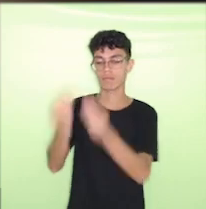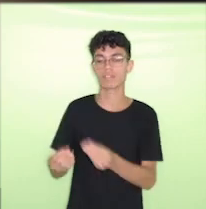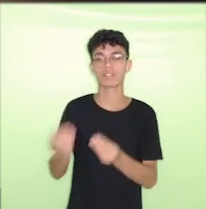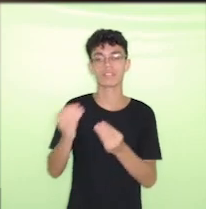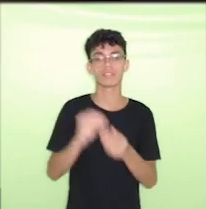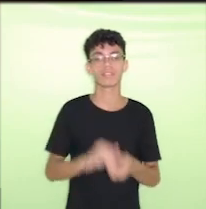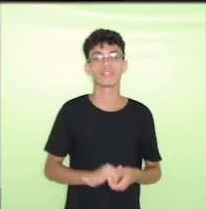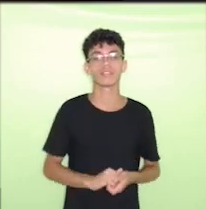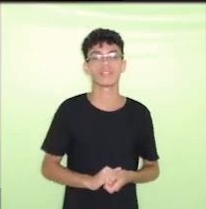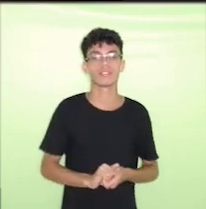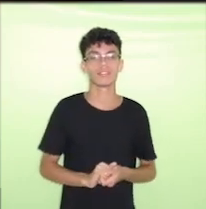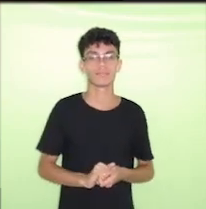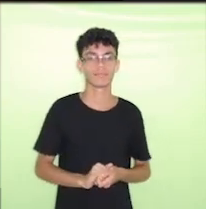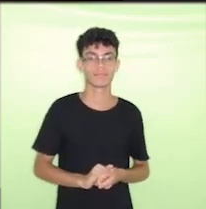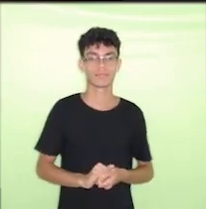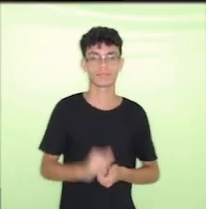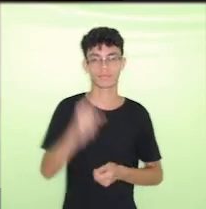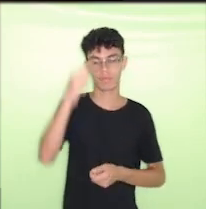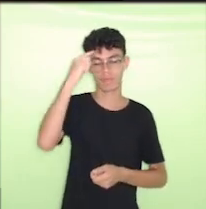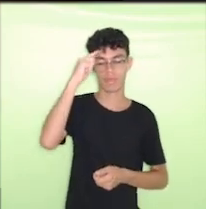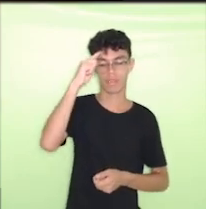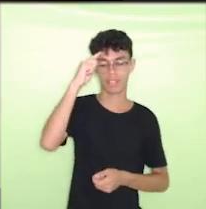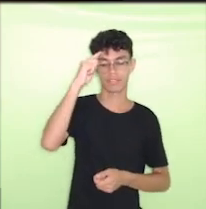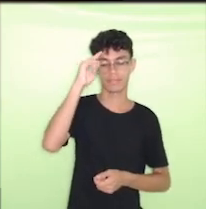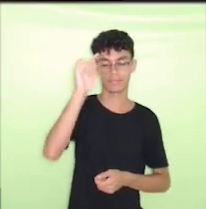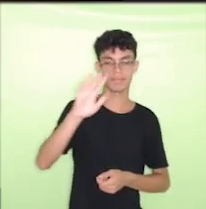carnívoro. Pensando.